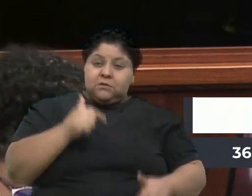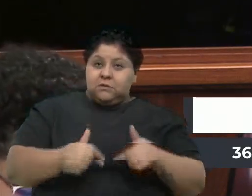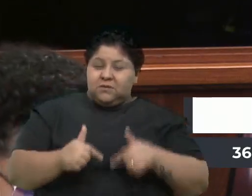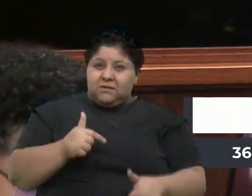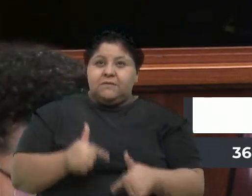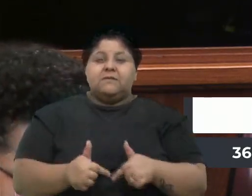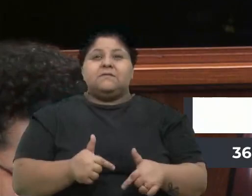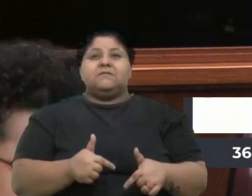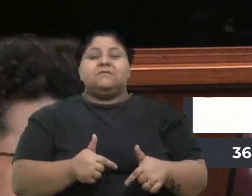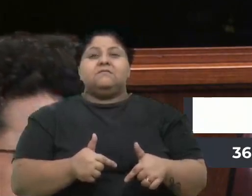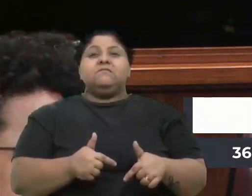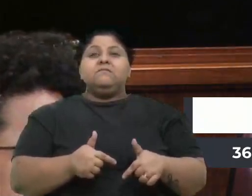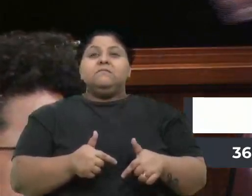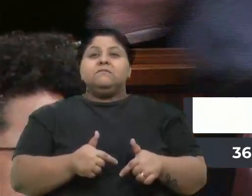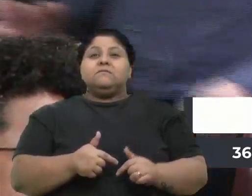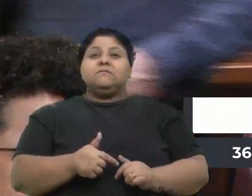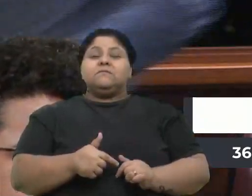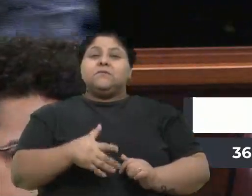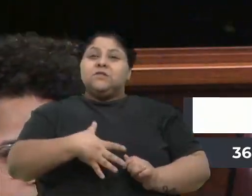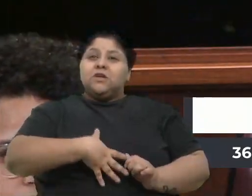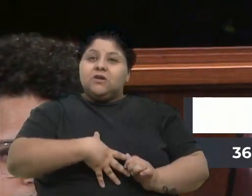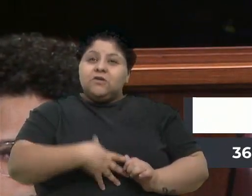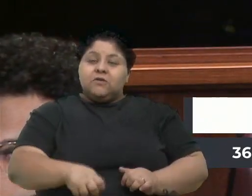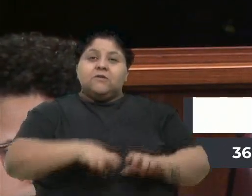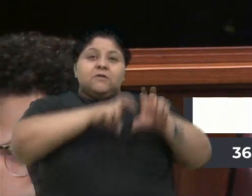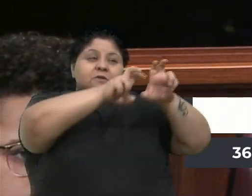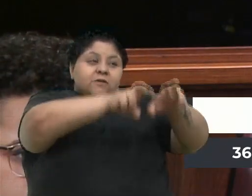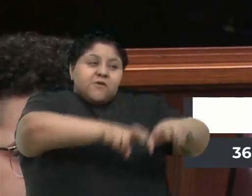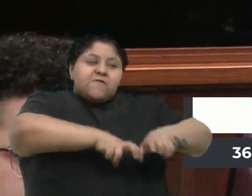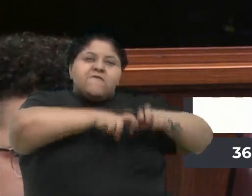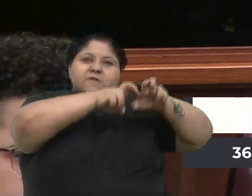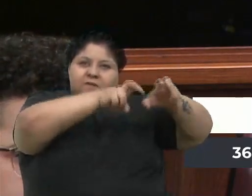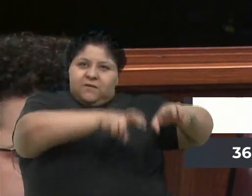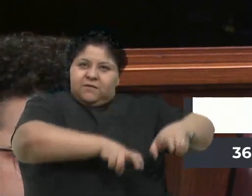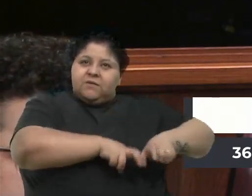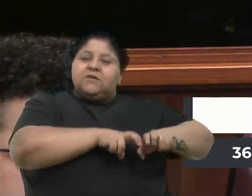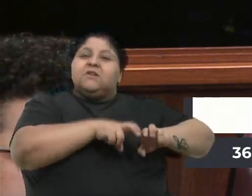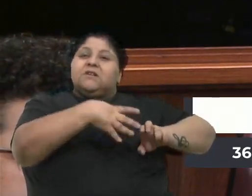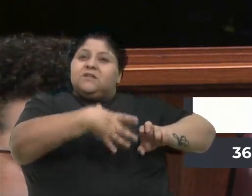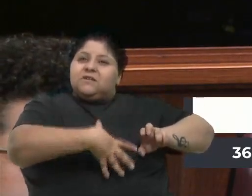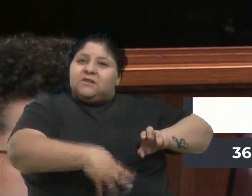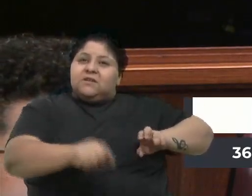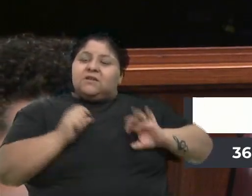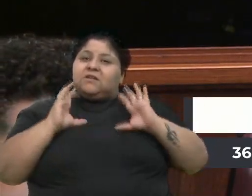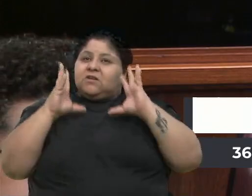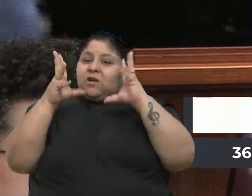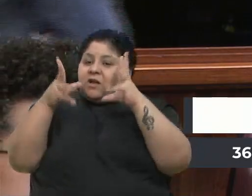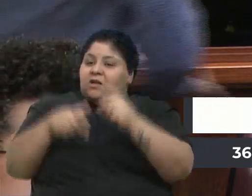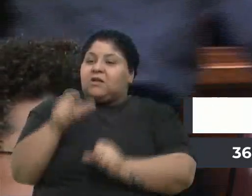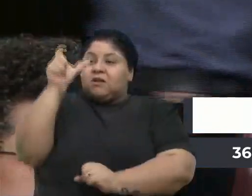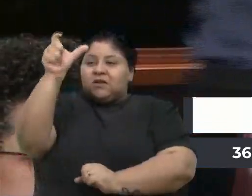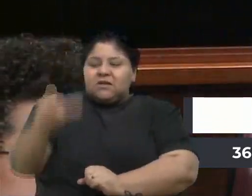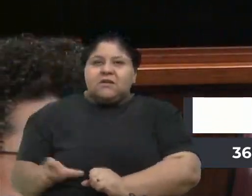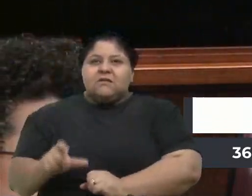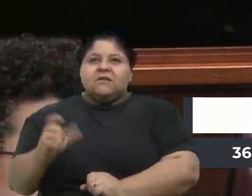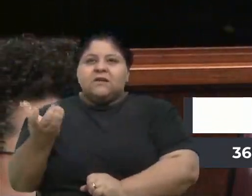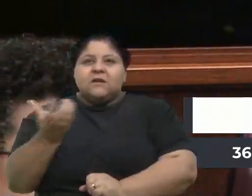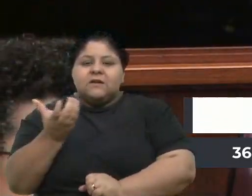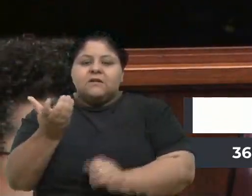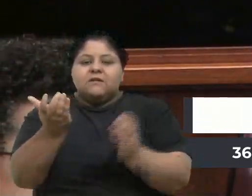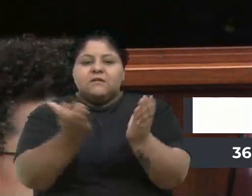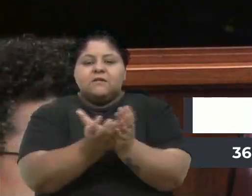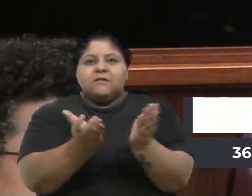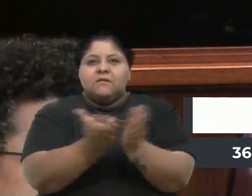das trabalhadoras, filhos dos colonos e das colonas, filhos de todas as pessoas que queiram estudar